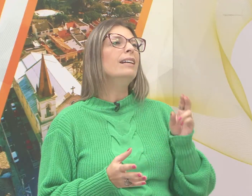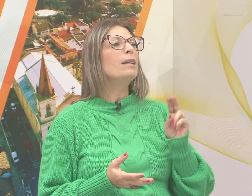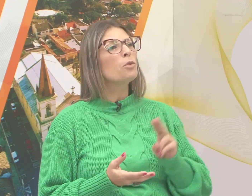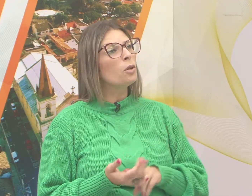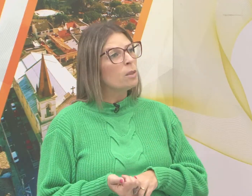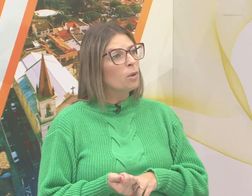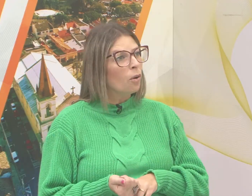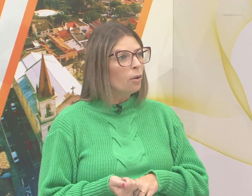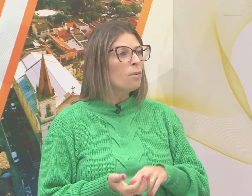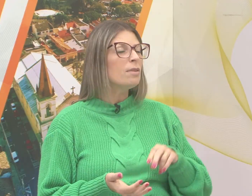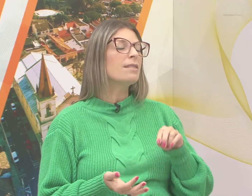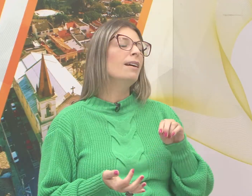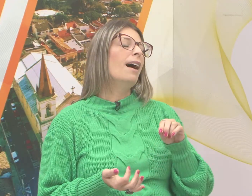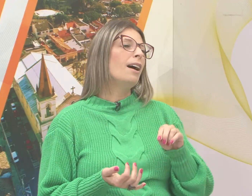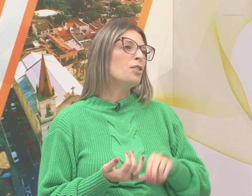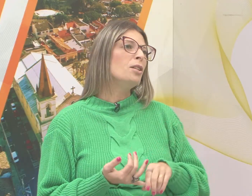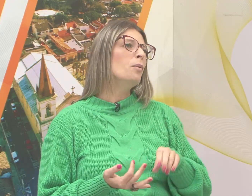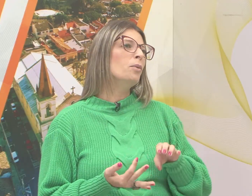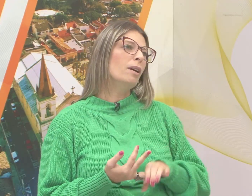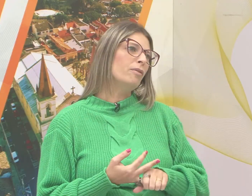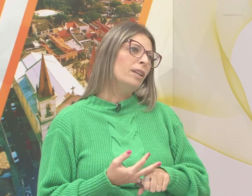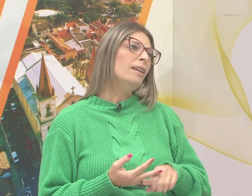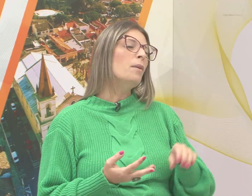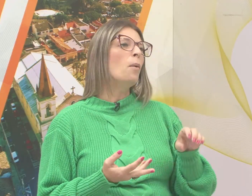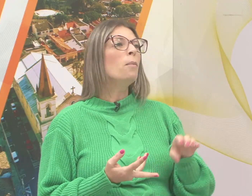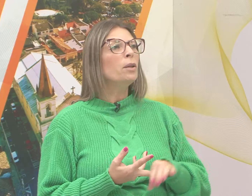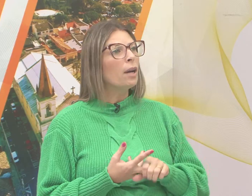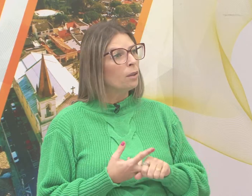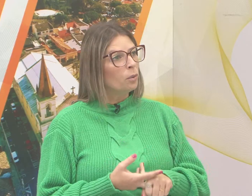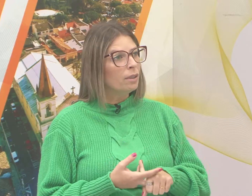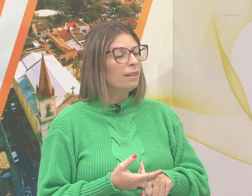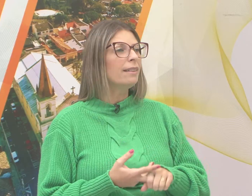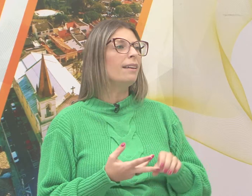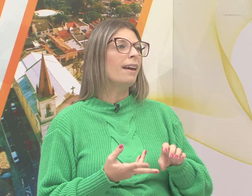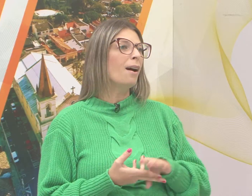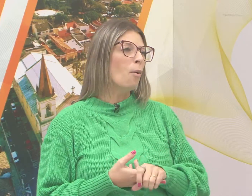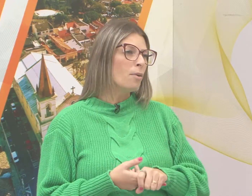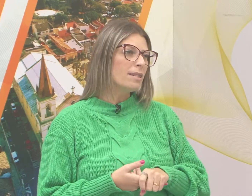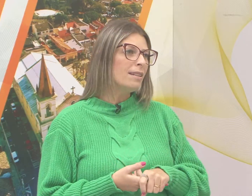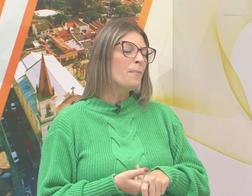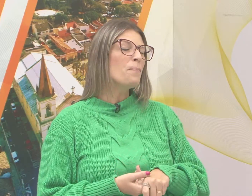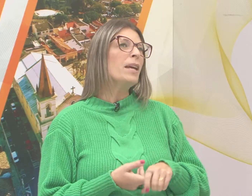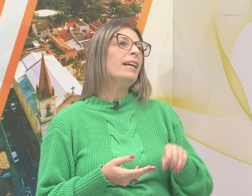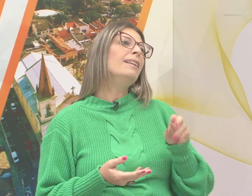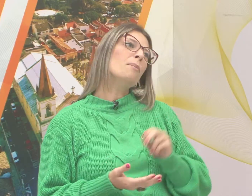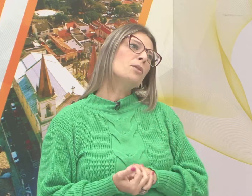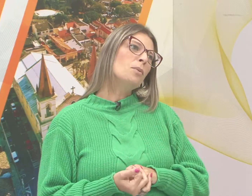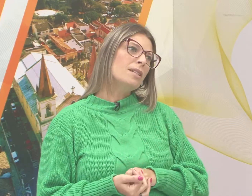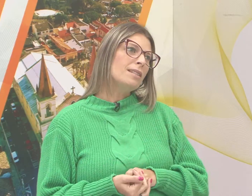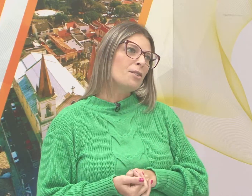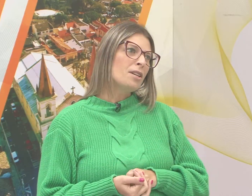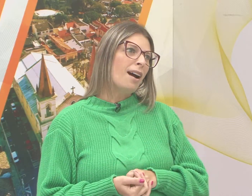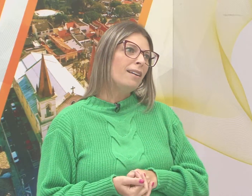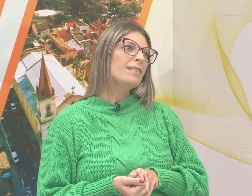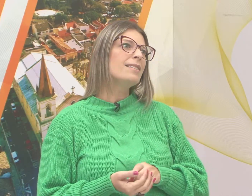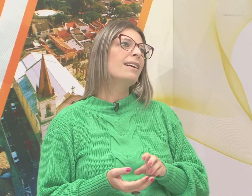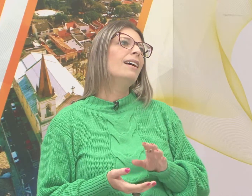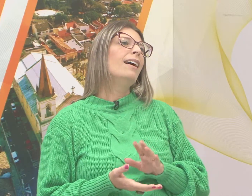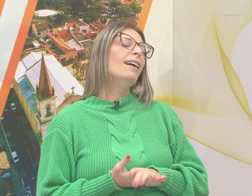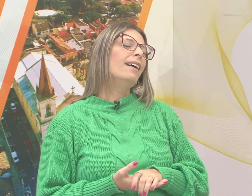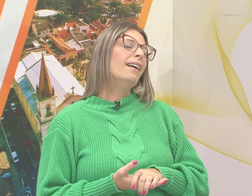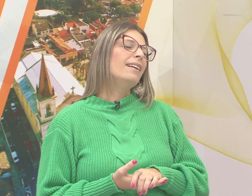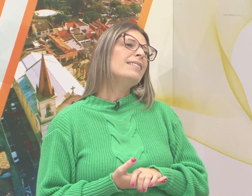sociais. Temos 2 biólogos, a Gil e o Davi, uma educadora, que é a Rose, e temos 2